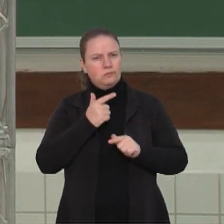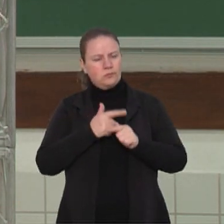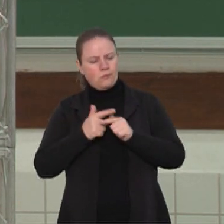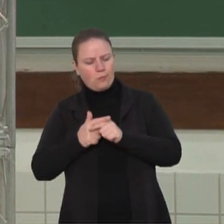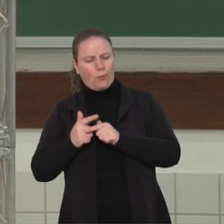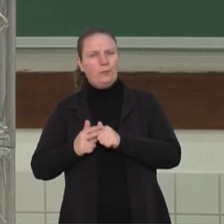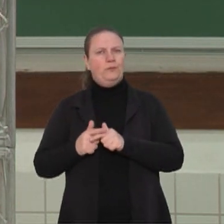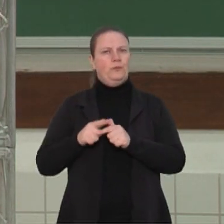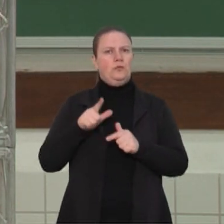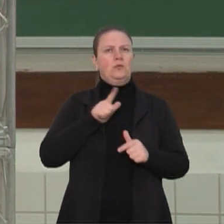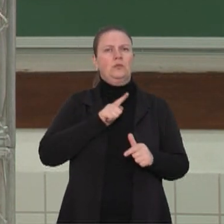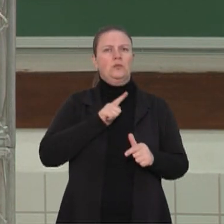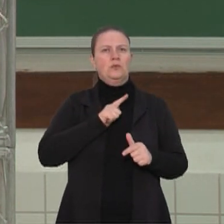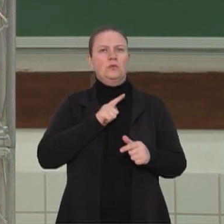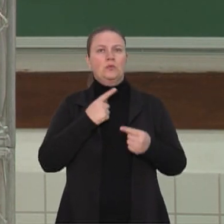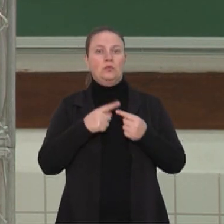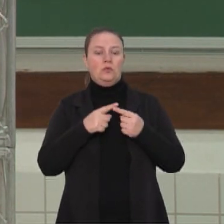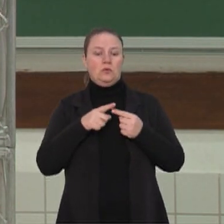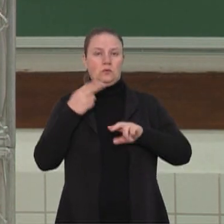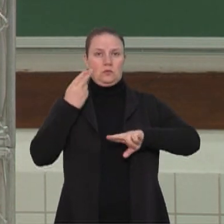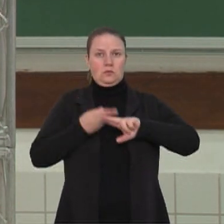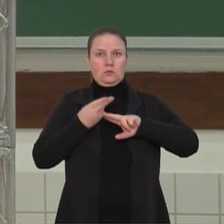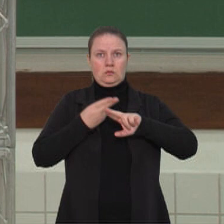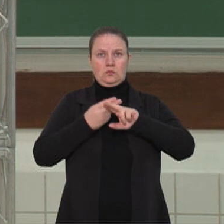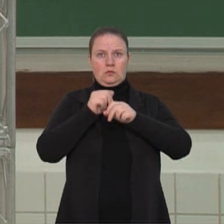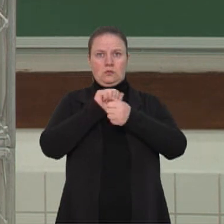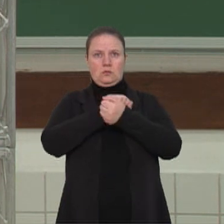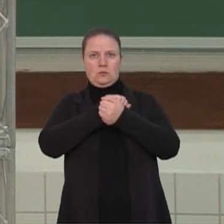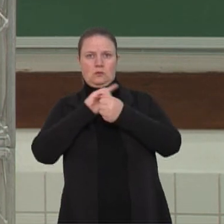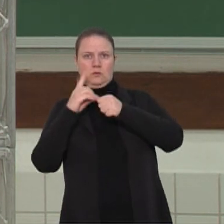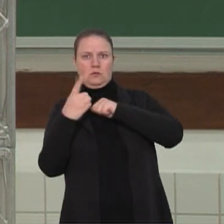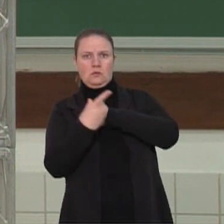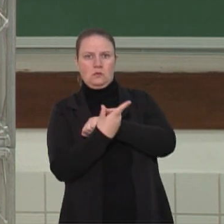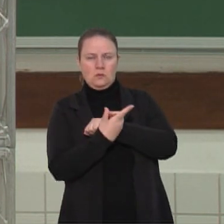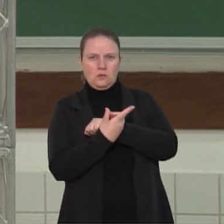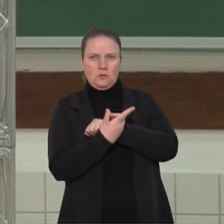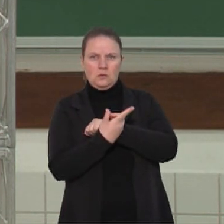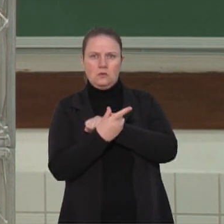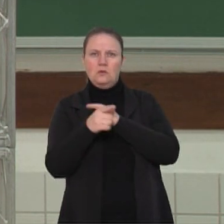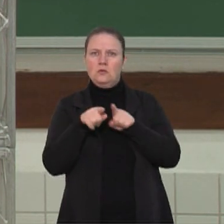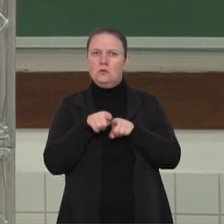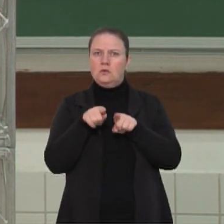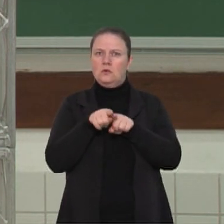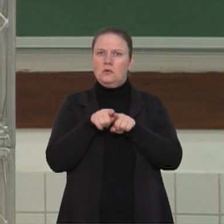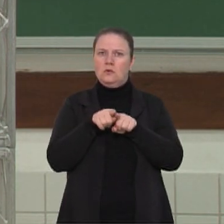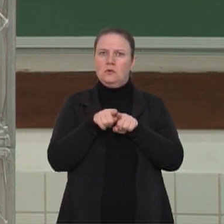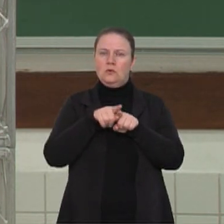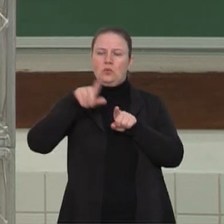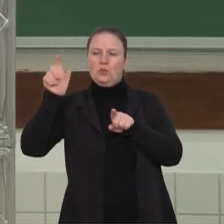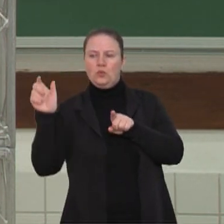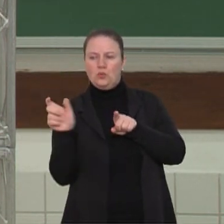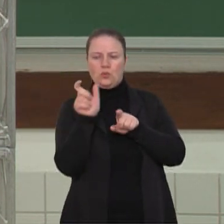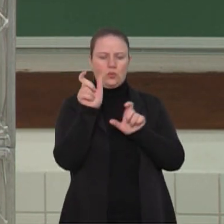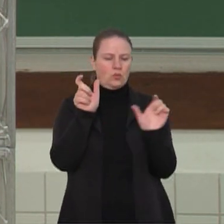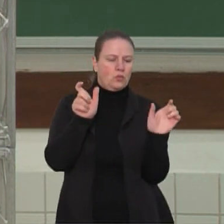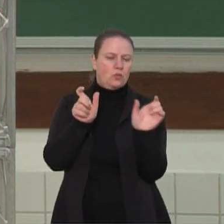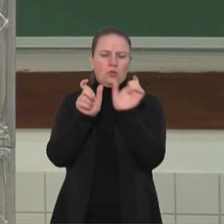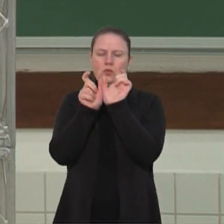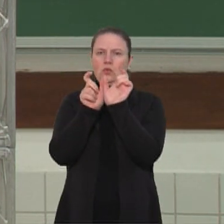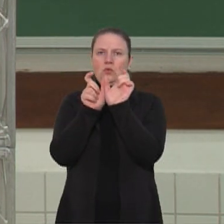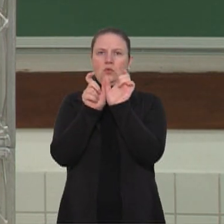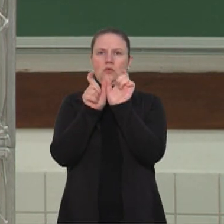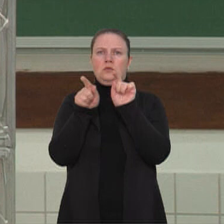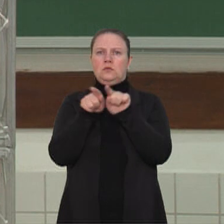uso de advérbios e conjunções. Conjunções são aquelas palavras que fora